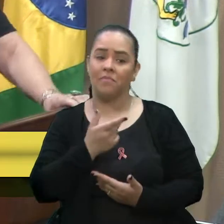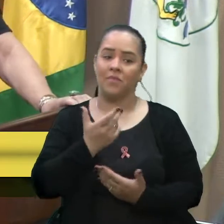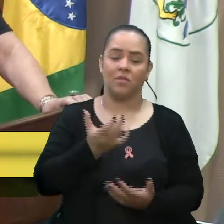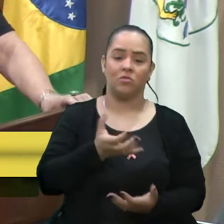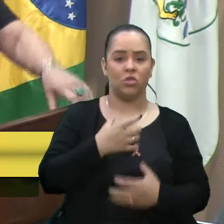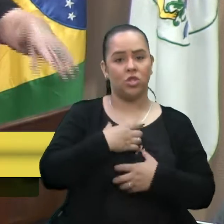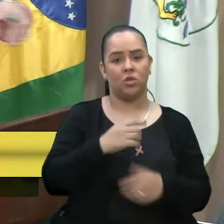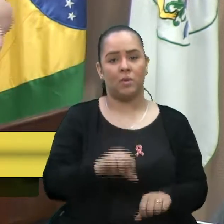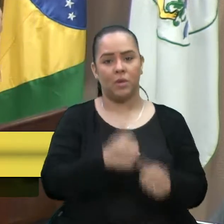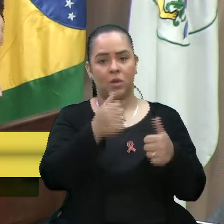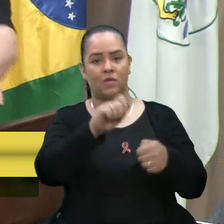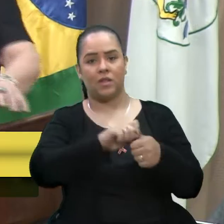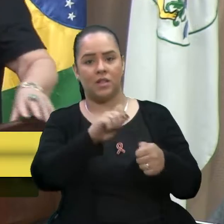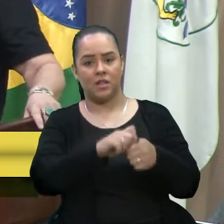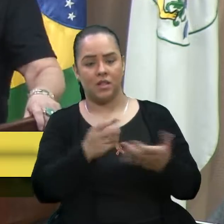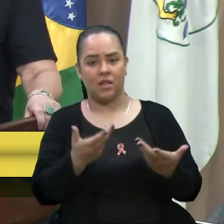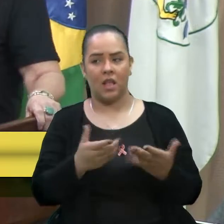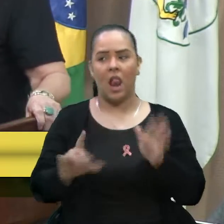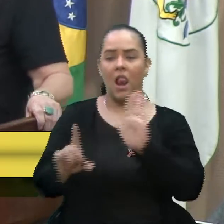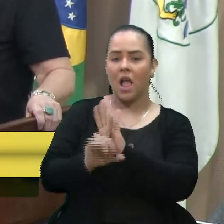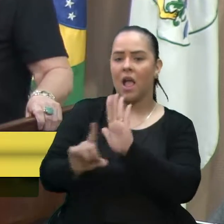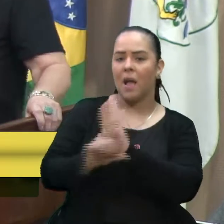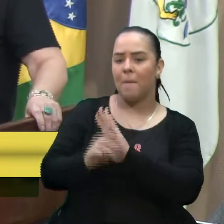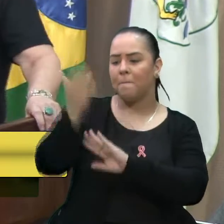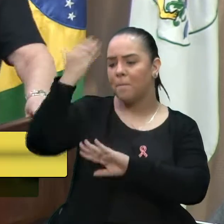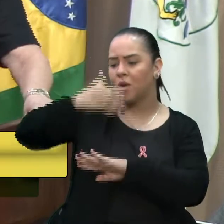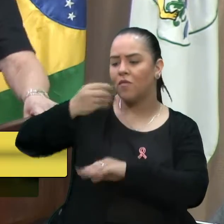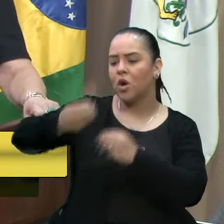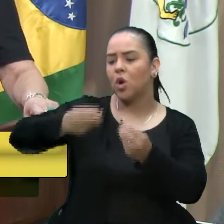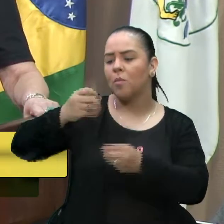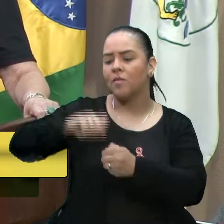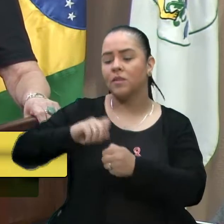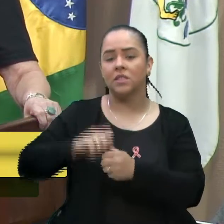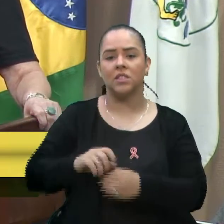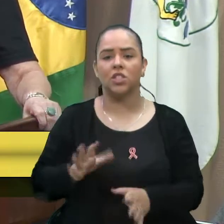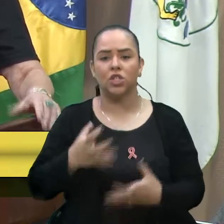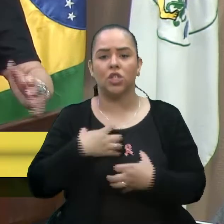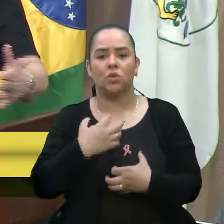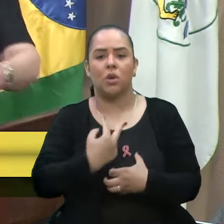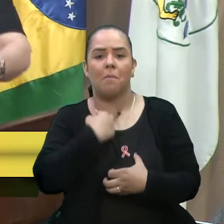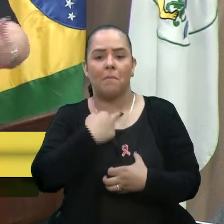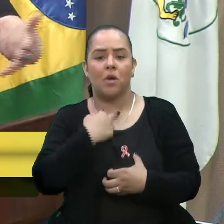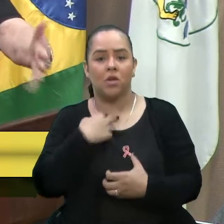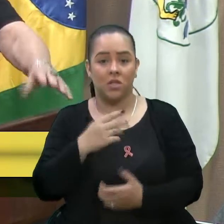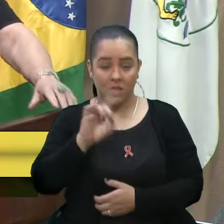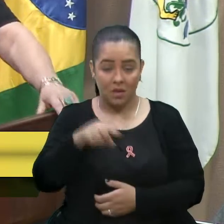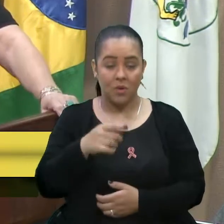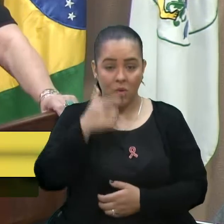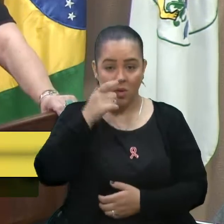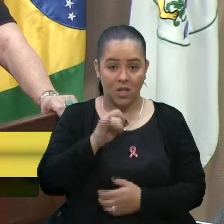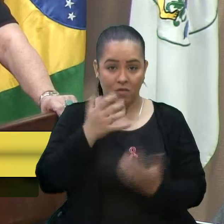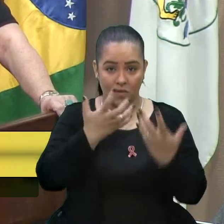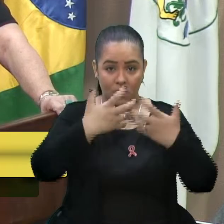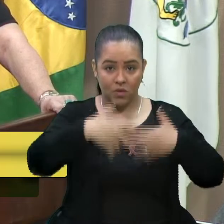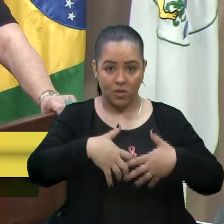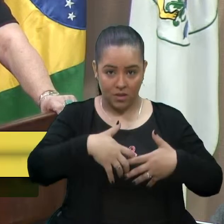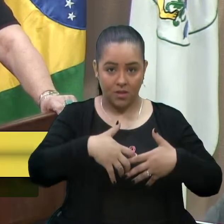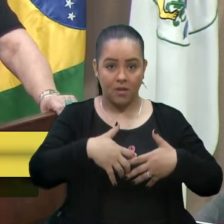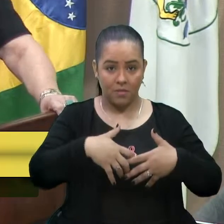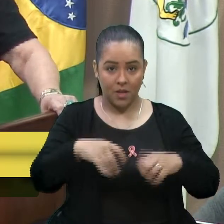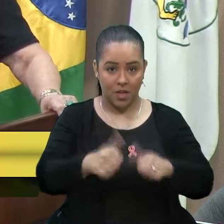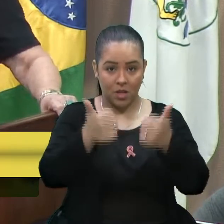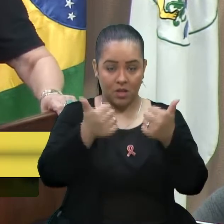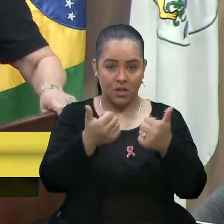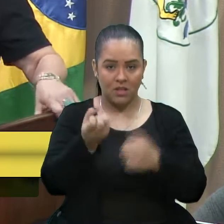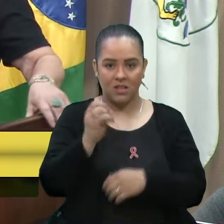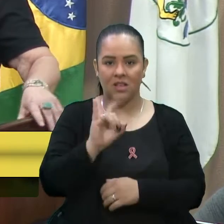de fazer, a lei diz que tem que fazer assim, desse jeito não dá, e era para poder funcionar o serviço público. Quando